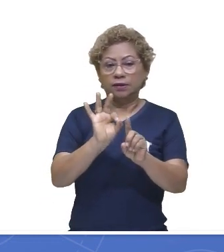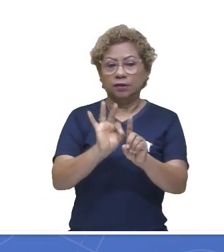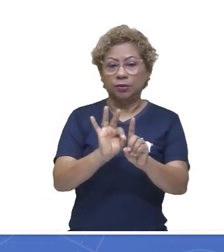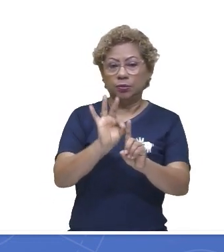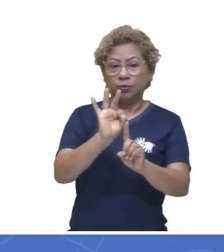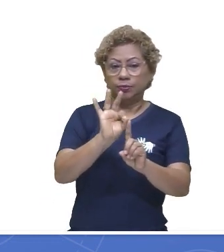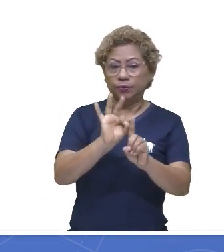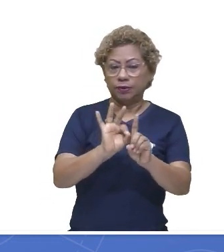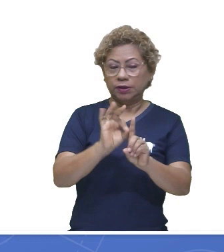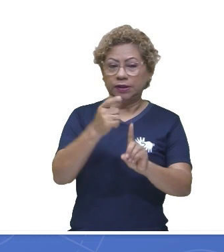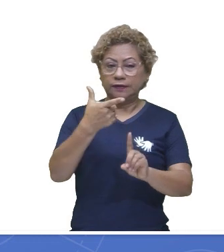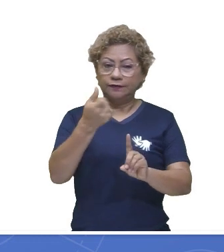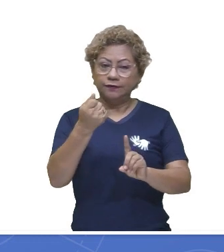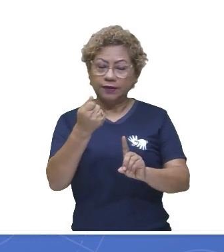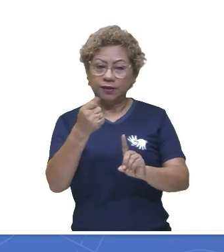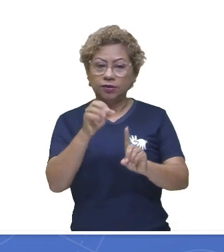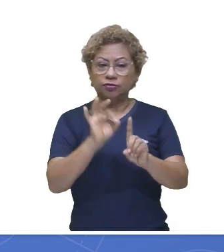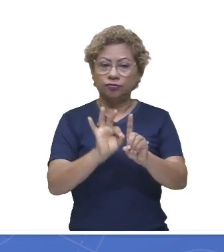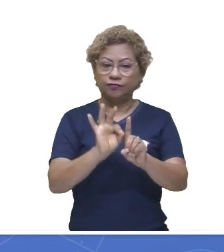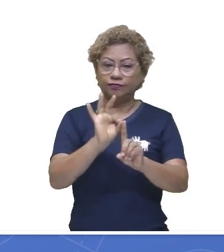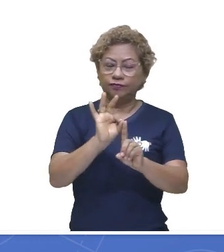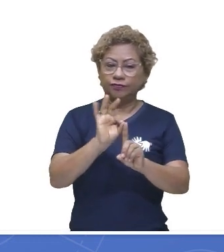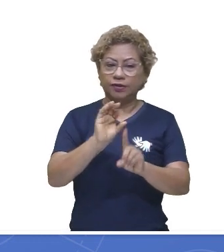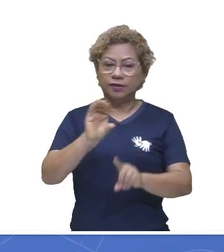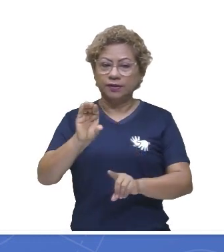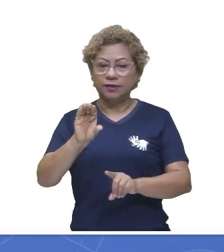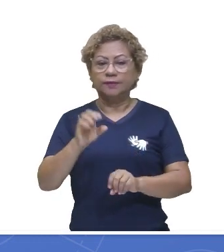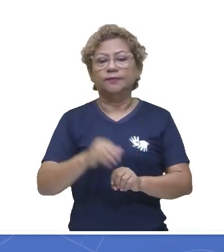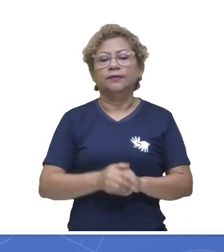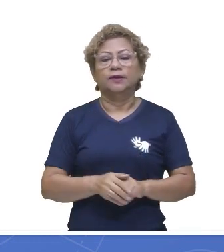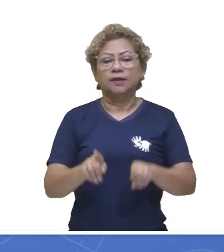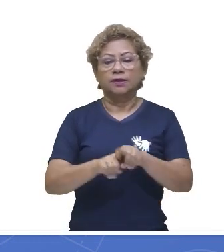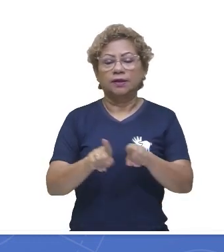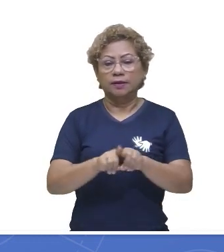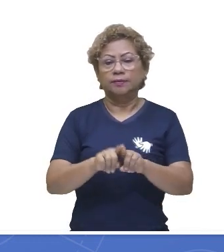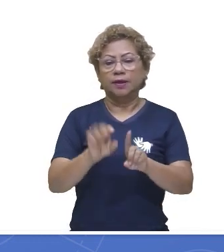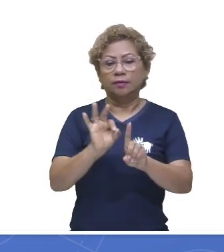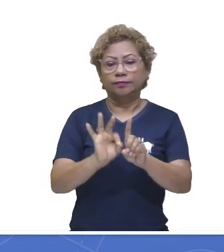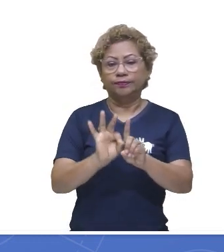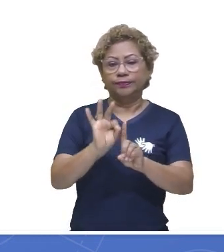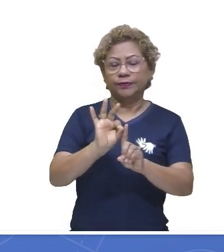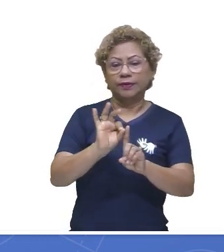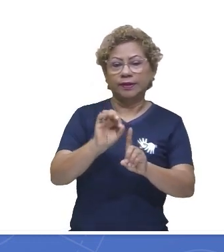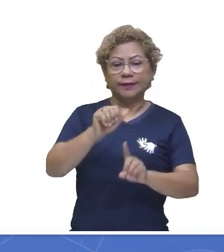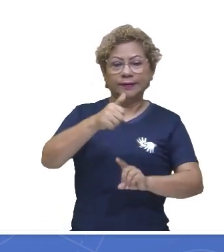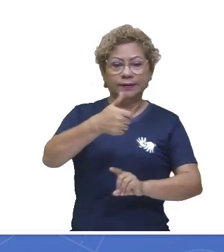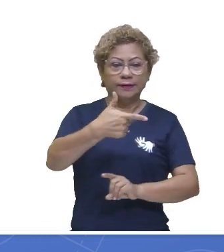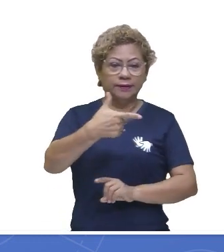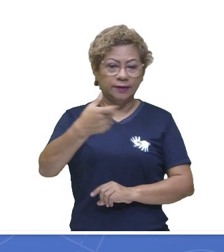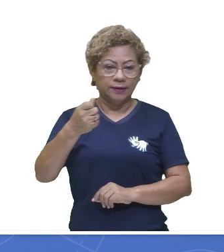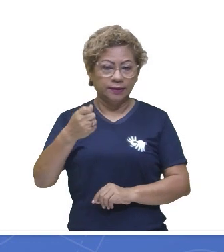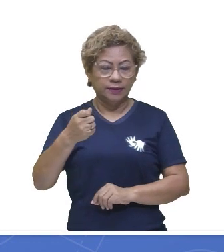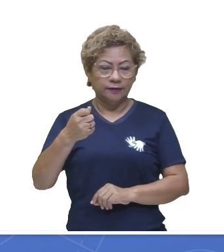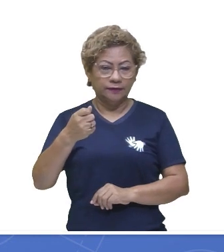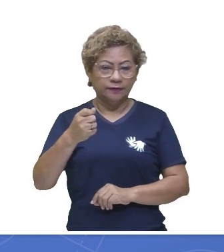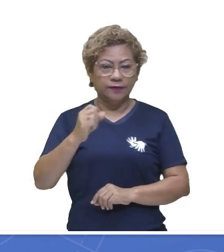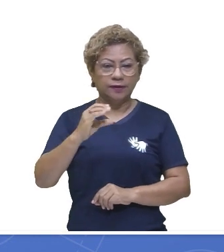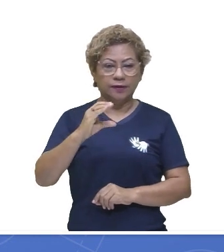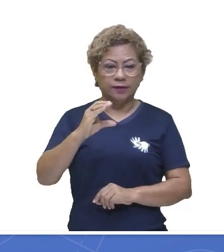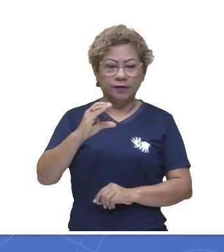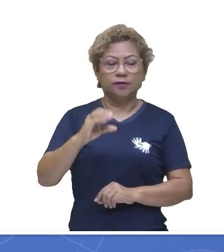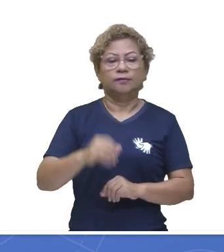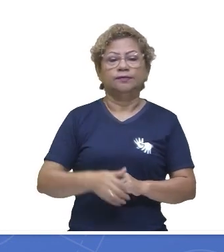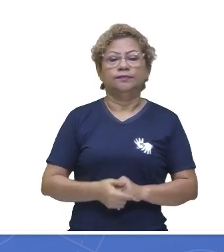pequeno esquema e no enunciado nós temos o seguinte. O nosso exemplo número 1. Nós temos aí um corpo de massa de